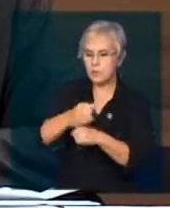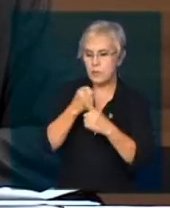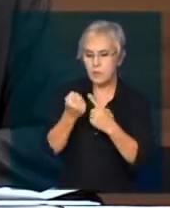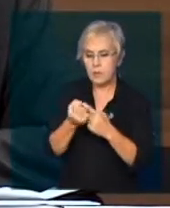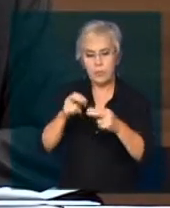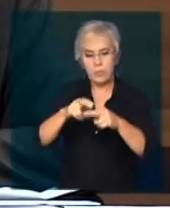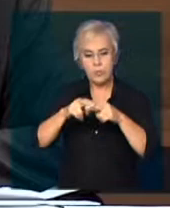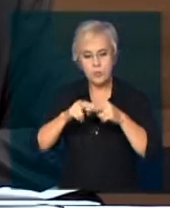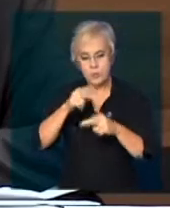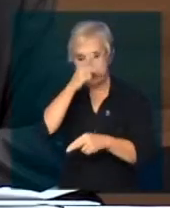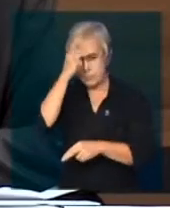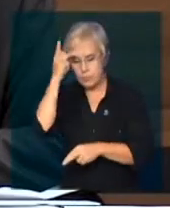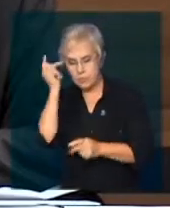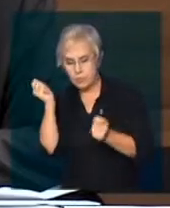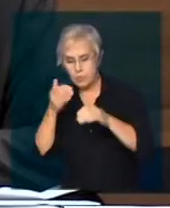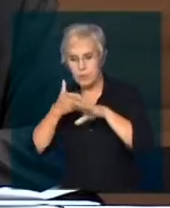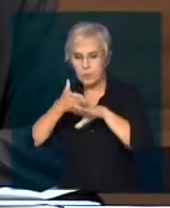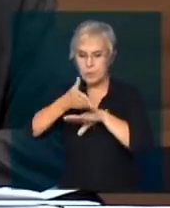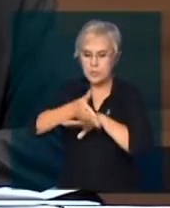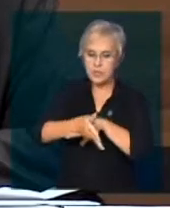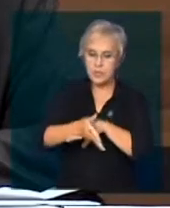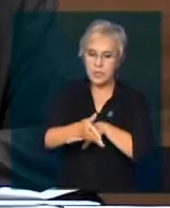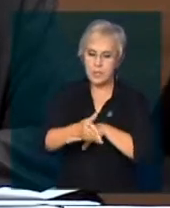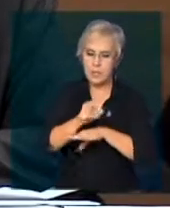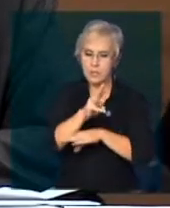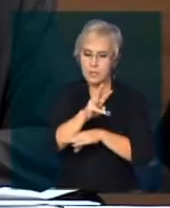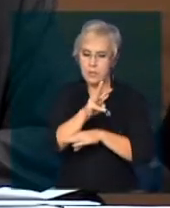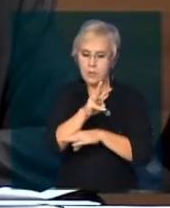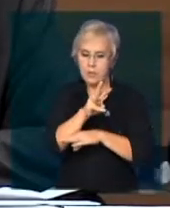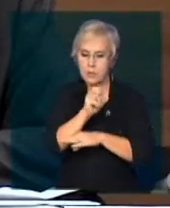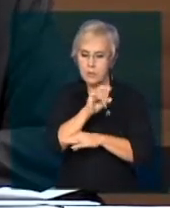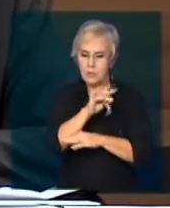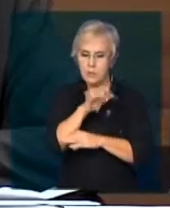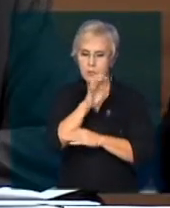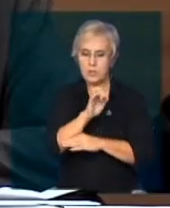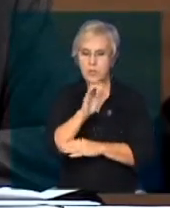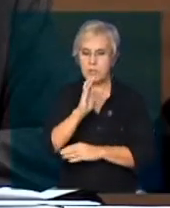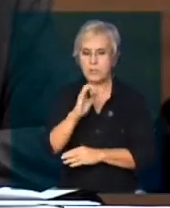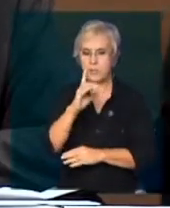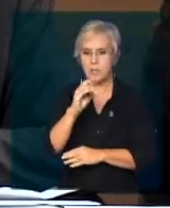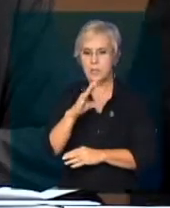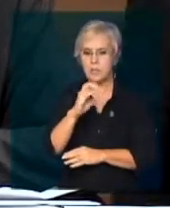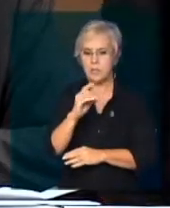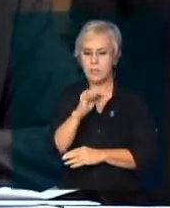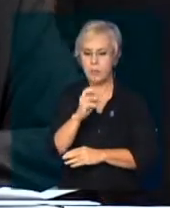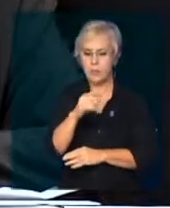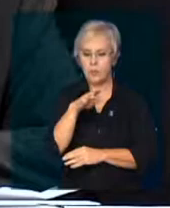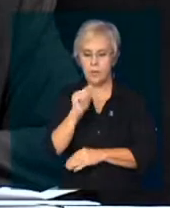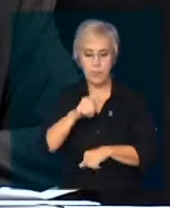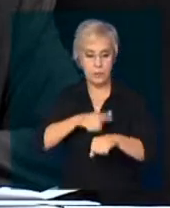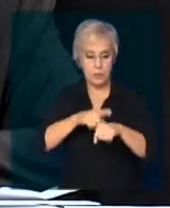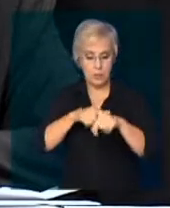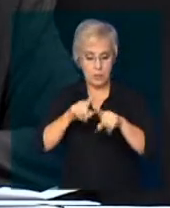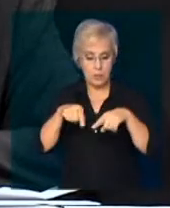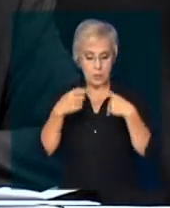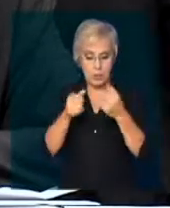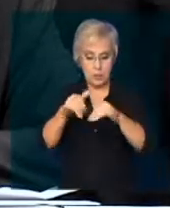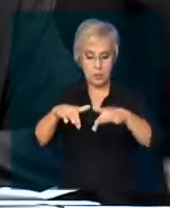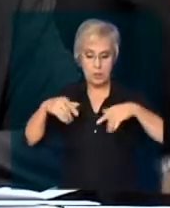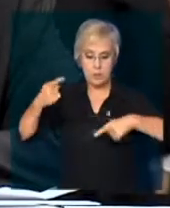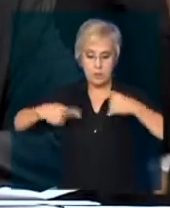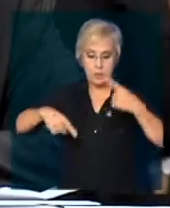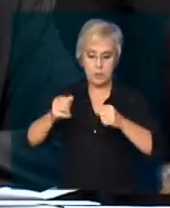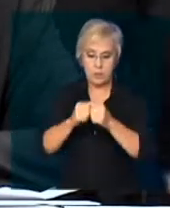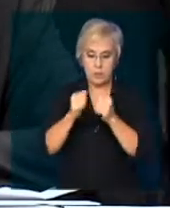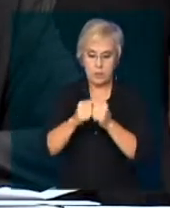Democracia, que pode ser feita a qualquer tempo, e não só durante as audiências públicas ou as sessões